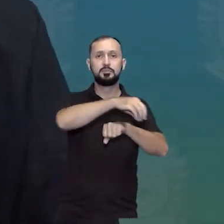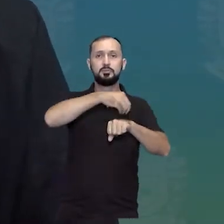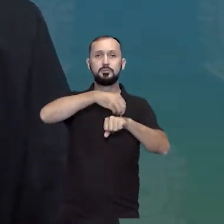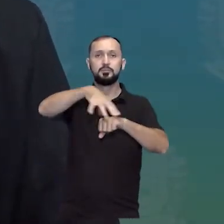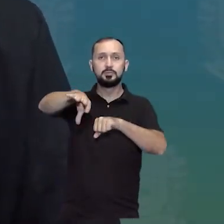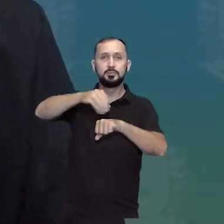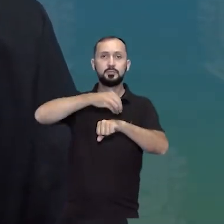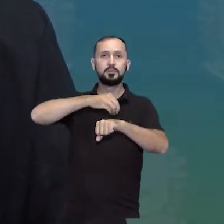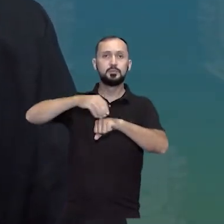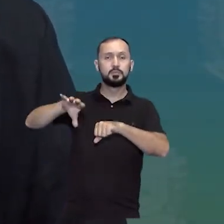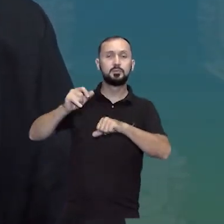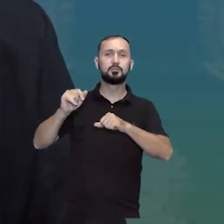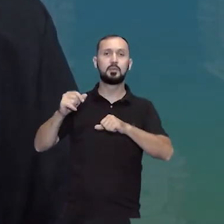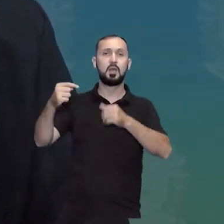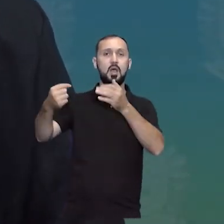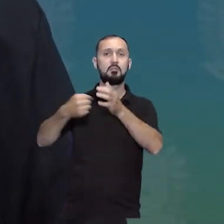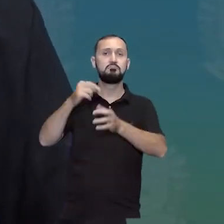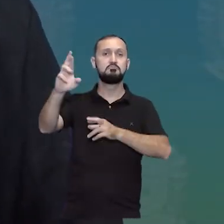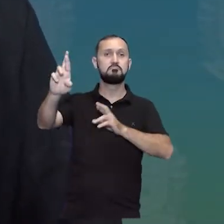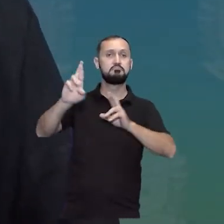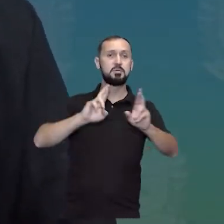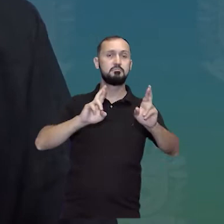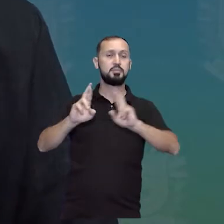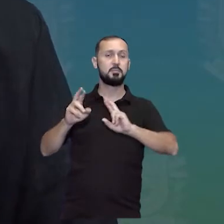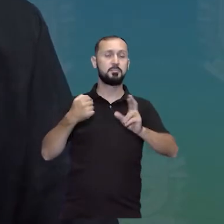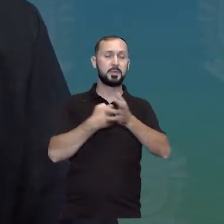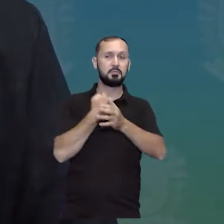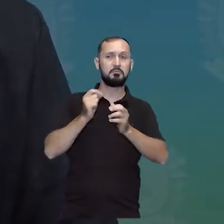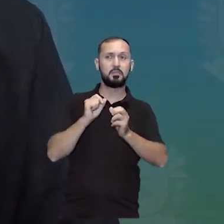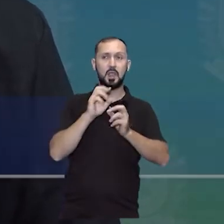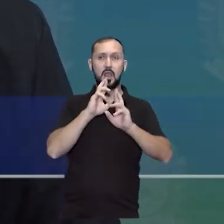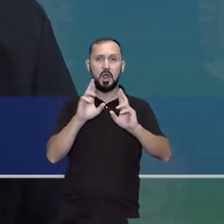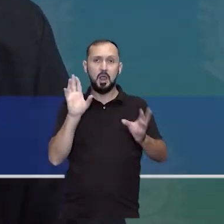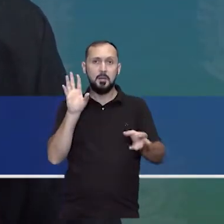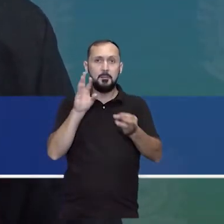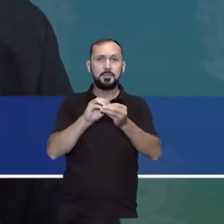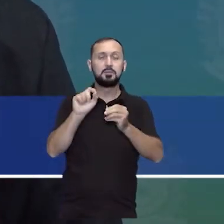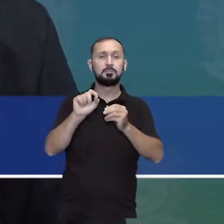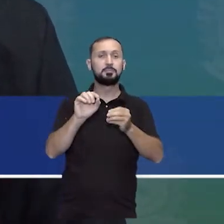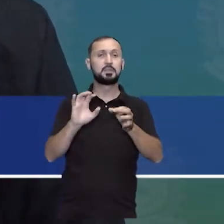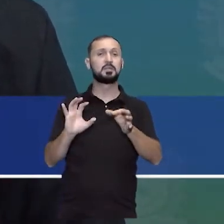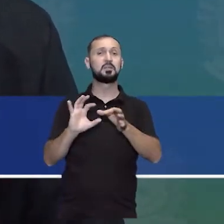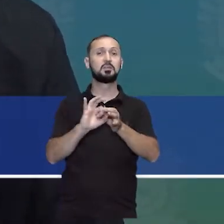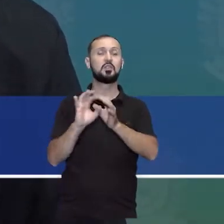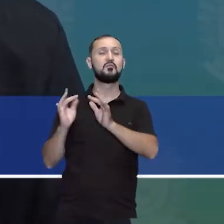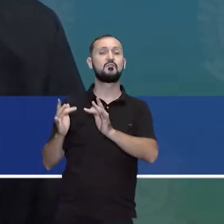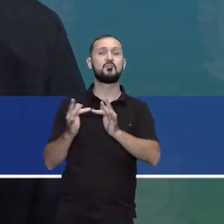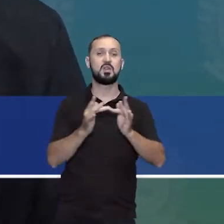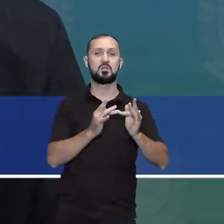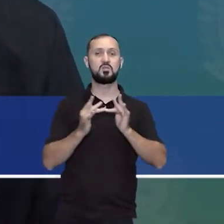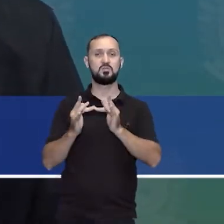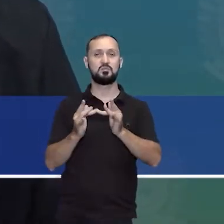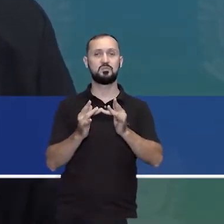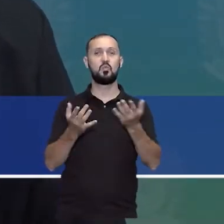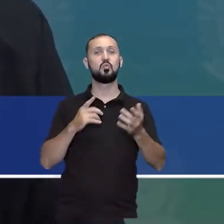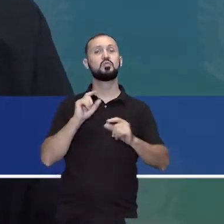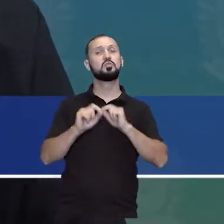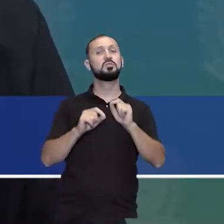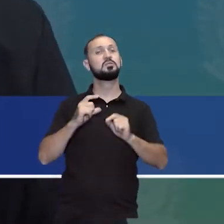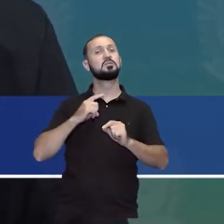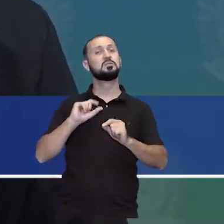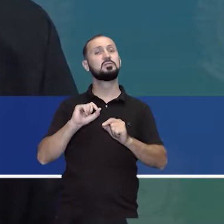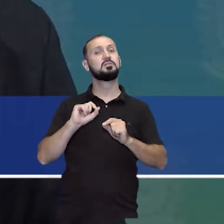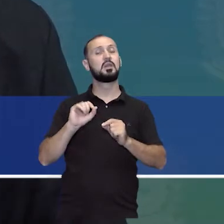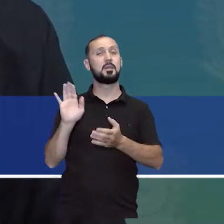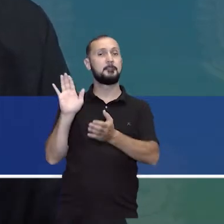uma mensagem, para responder aos questionamentos também e para estabelecer vínculos com o seu público. No caso